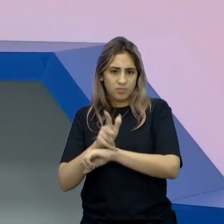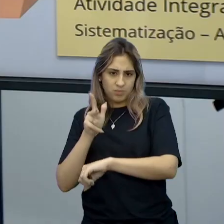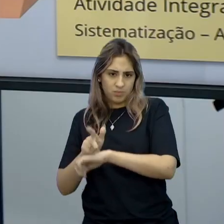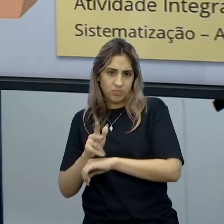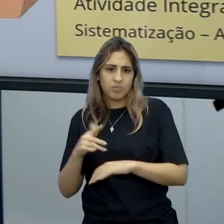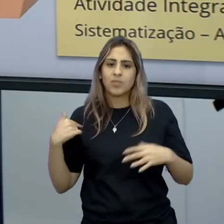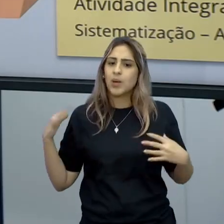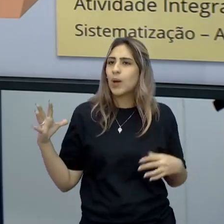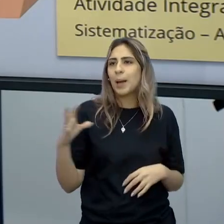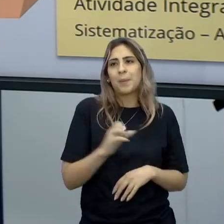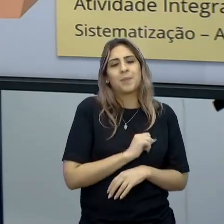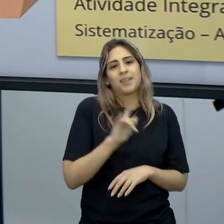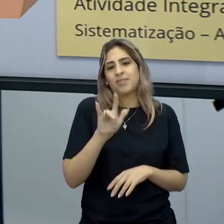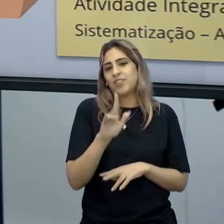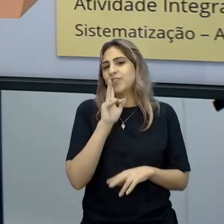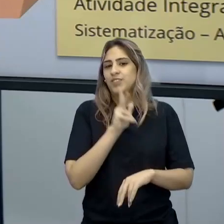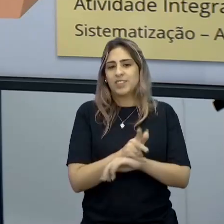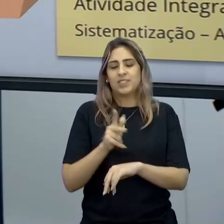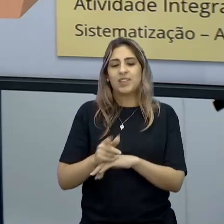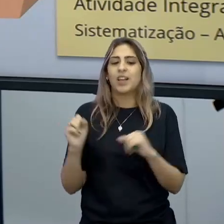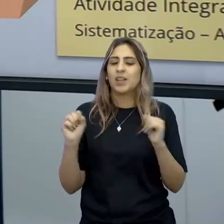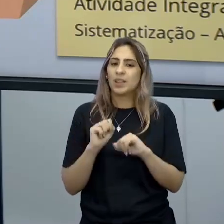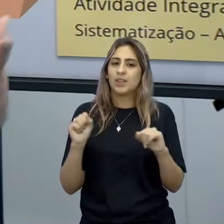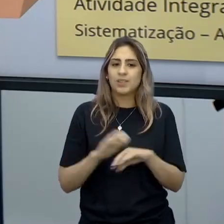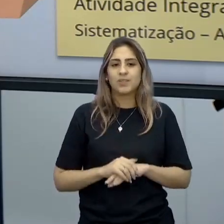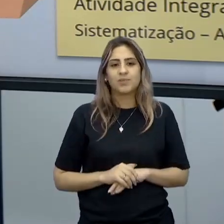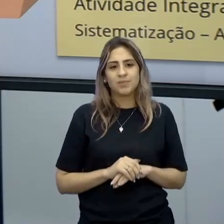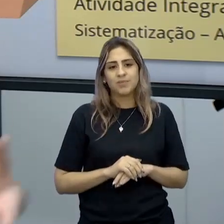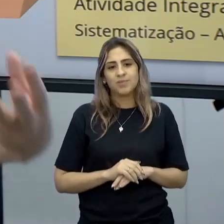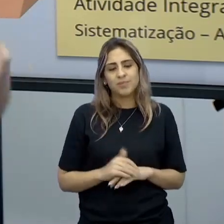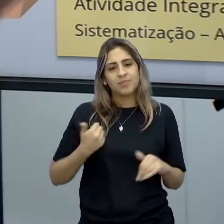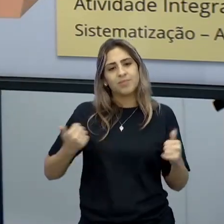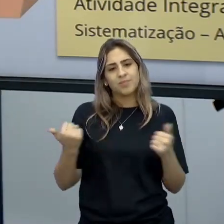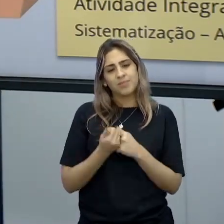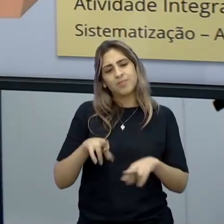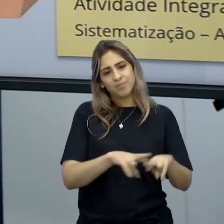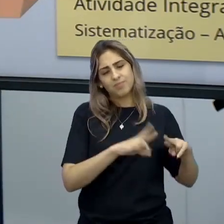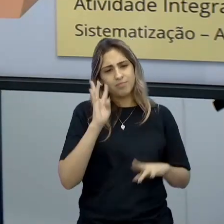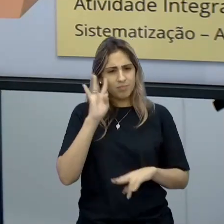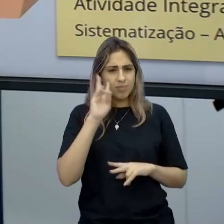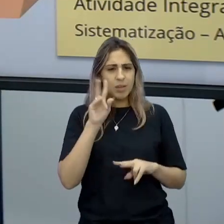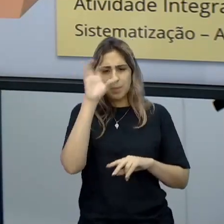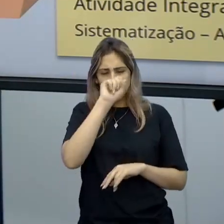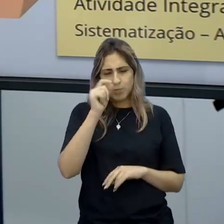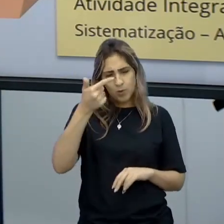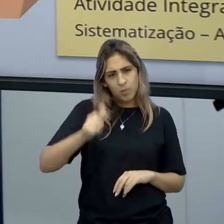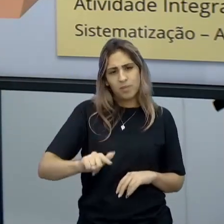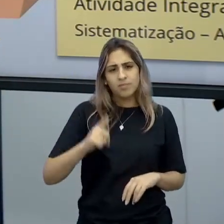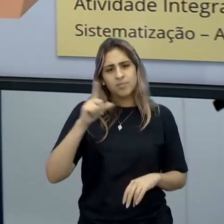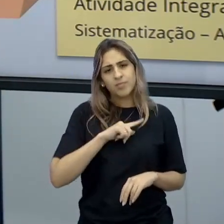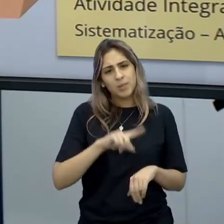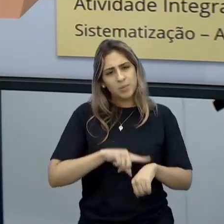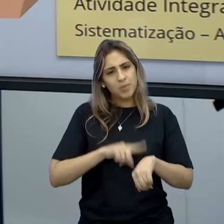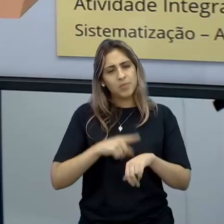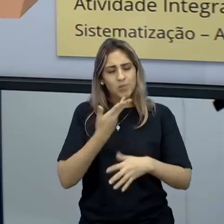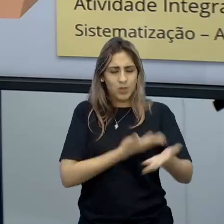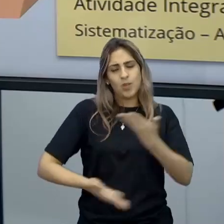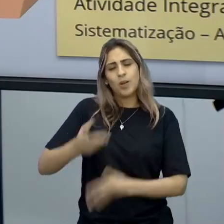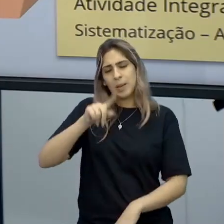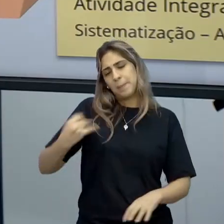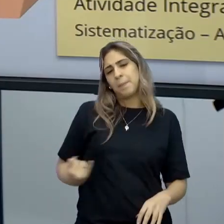Eu amei, Promara. Eu não gostei, eu amei, adorei, porque relembrei algumas coisas, aprendi um pouquinho mais e nós tivemos esse momento de troca